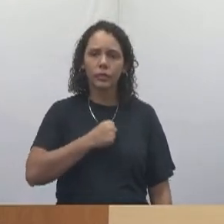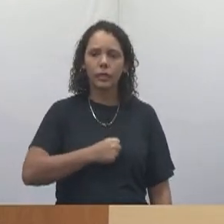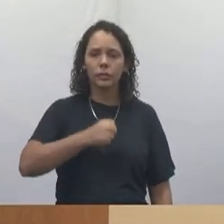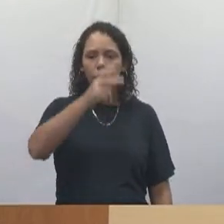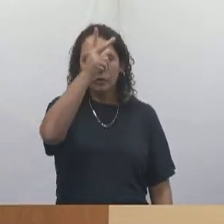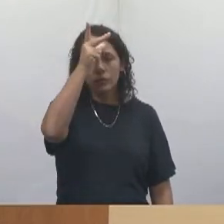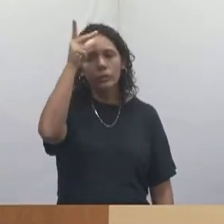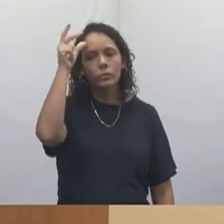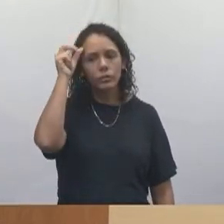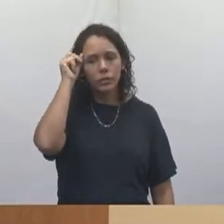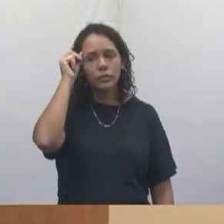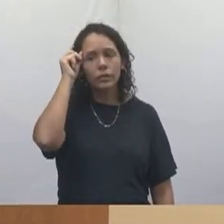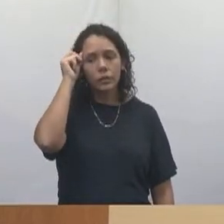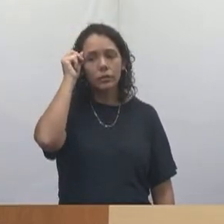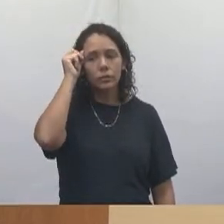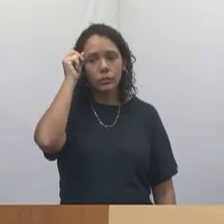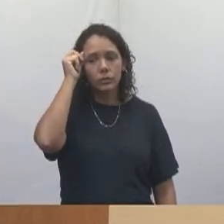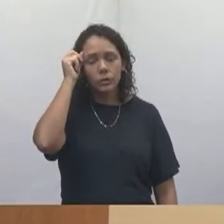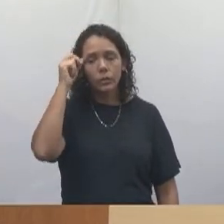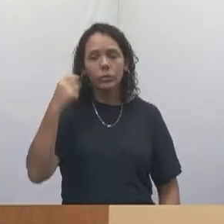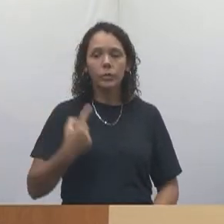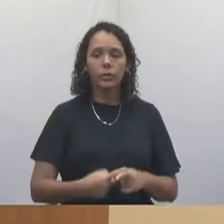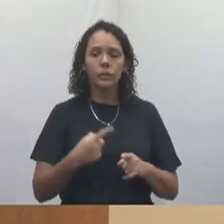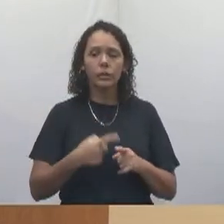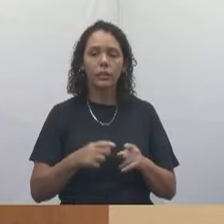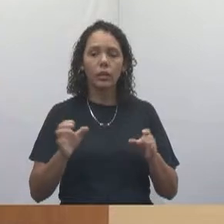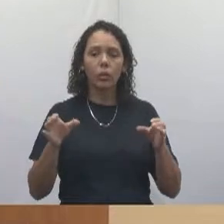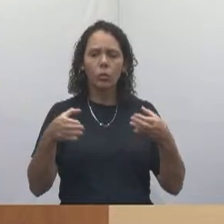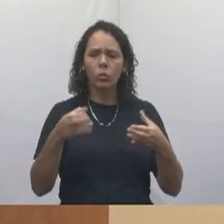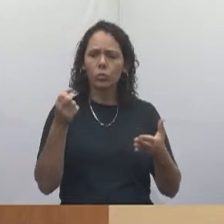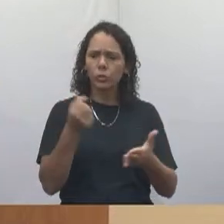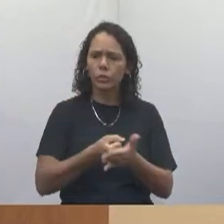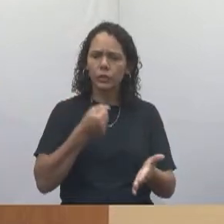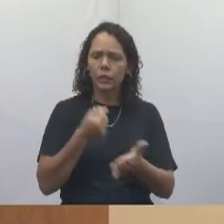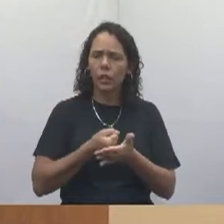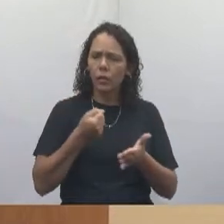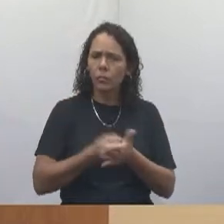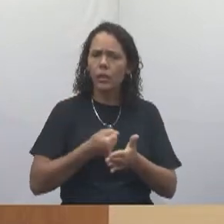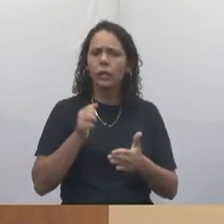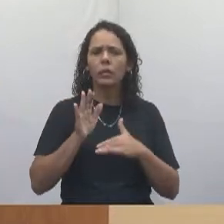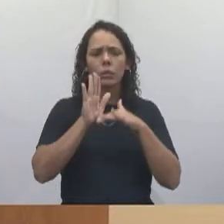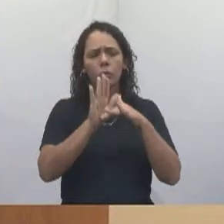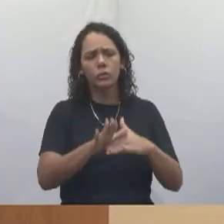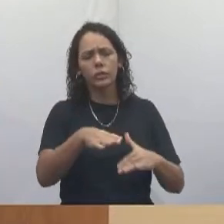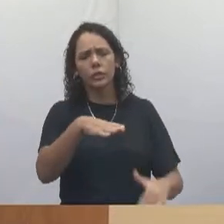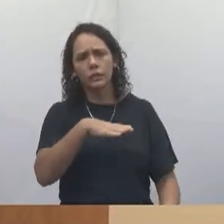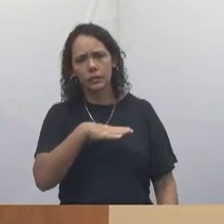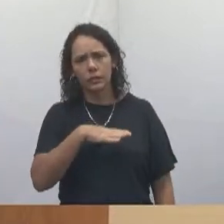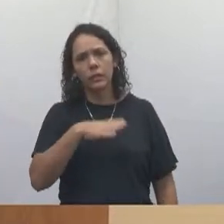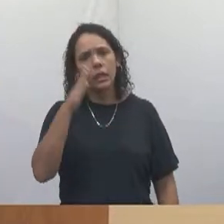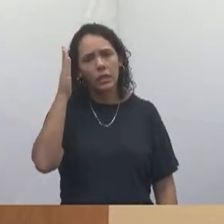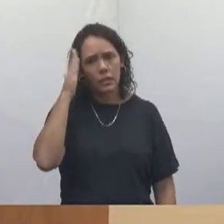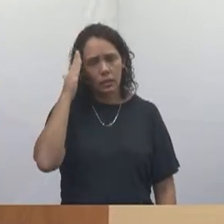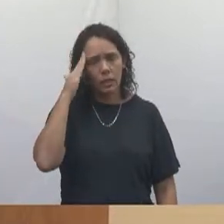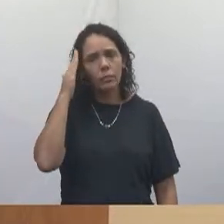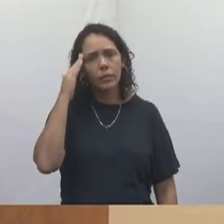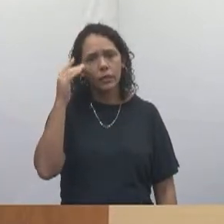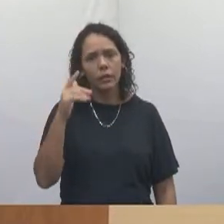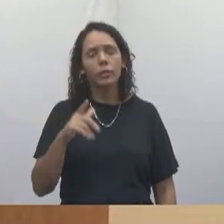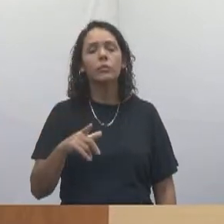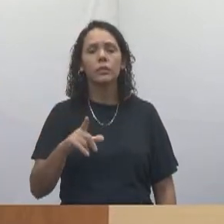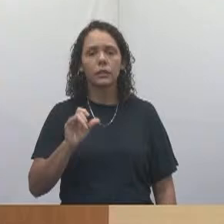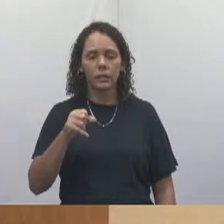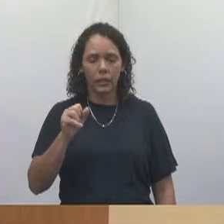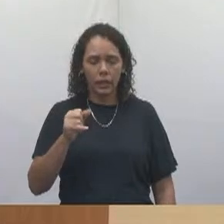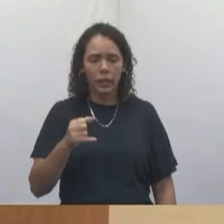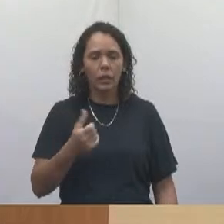sentir saudade, tá? Porque é uma equipe que batalha pelo município, a gente sabe sim de todas as deficiências que o município